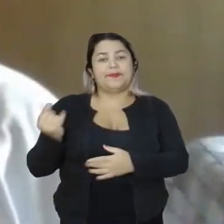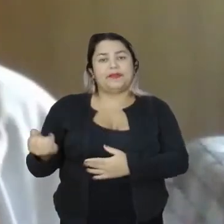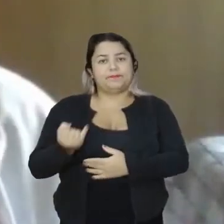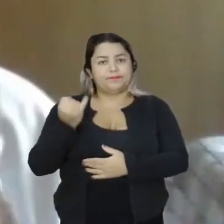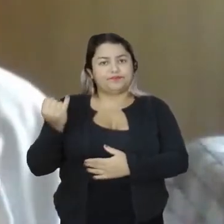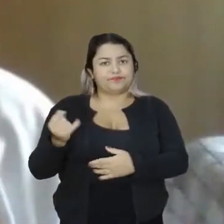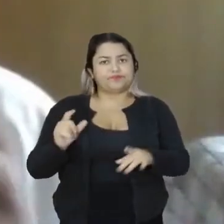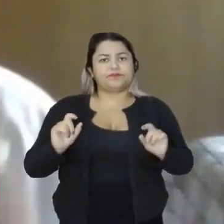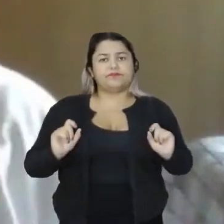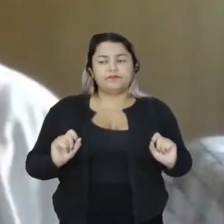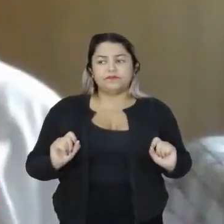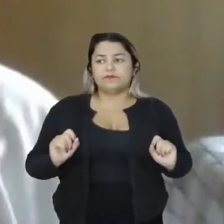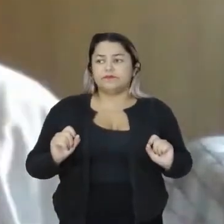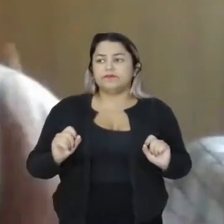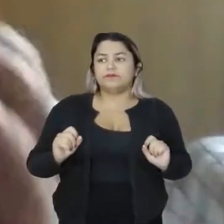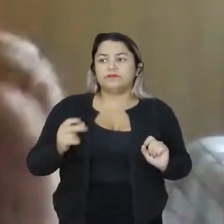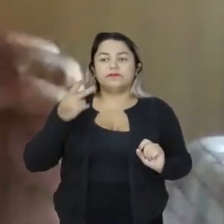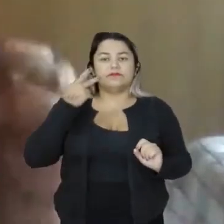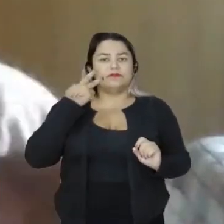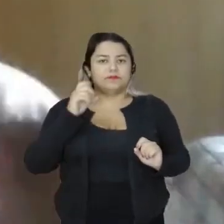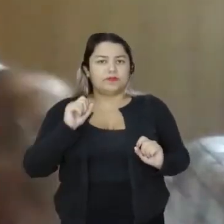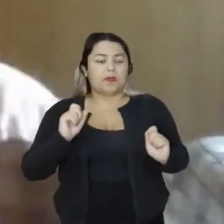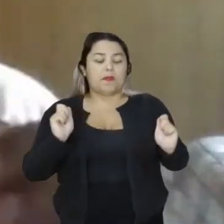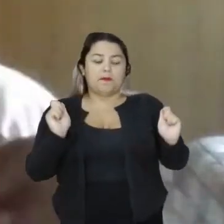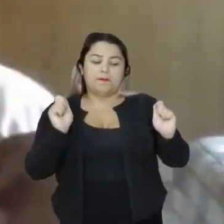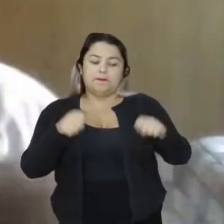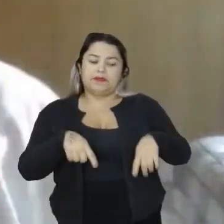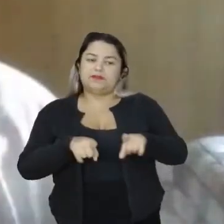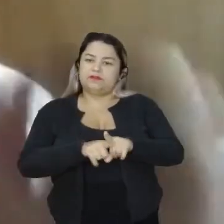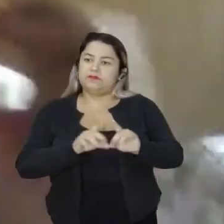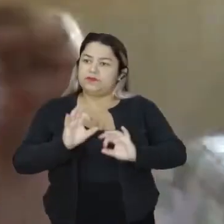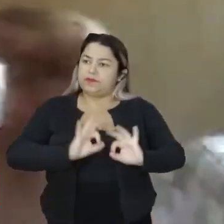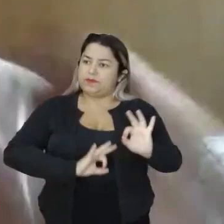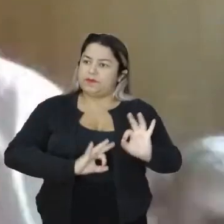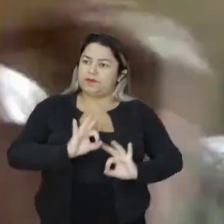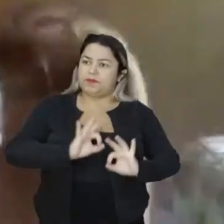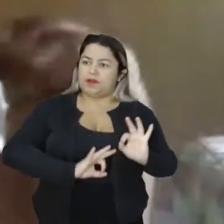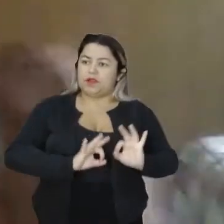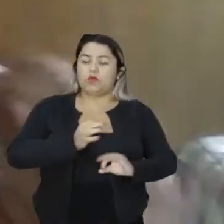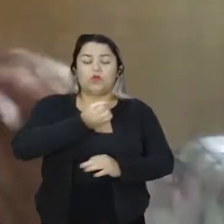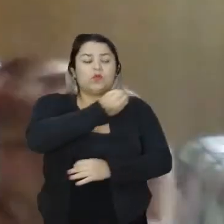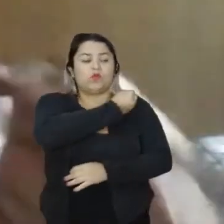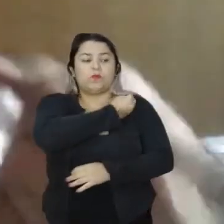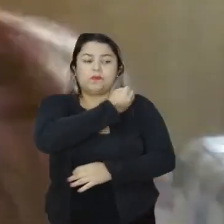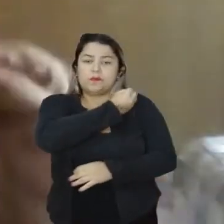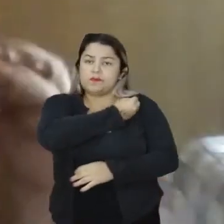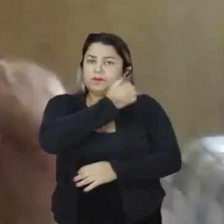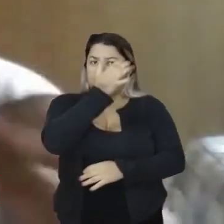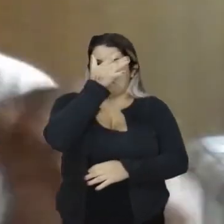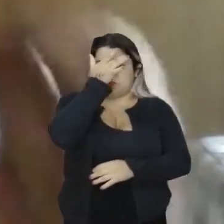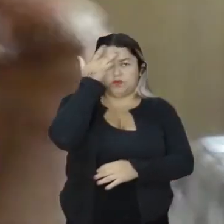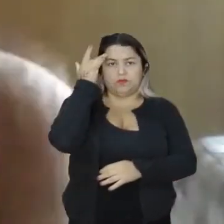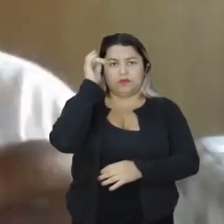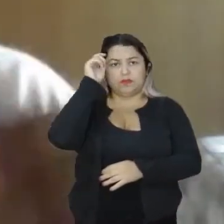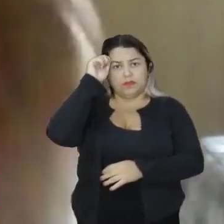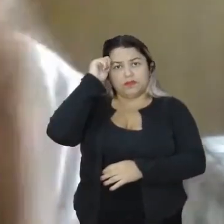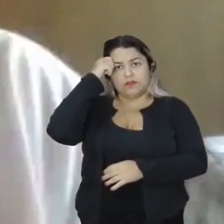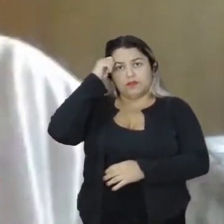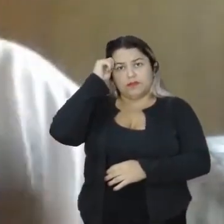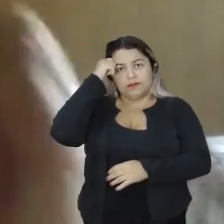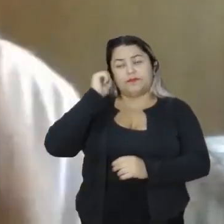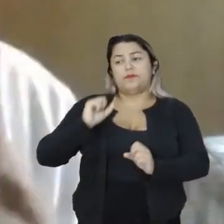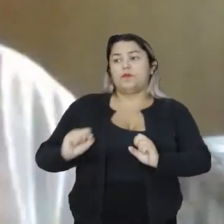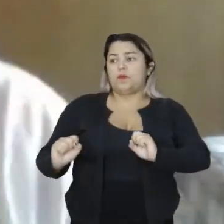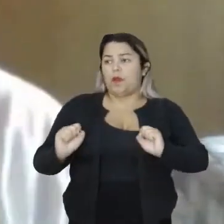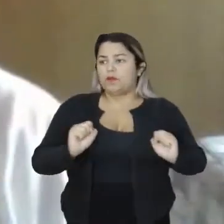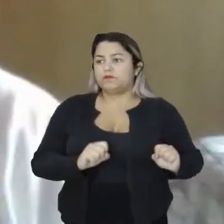prioritária, né, para a gente tocar, nós precisamos de preparar o maior número de pessoas negras que possam